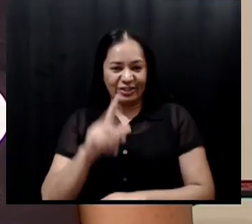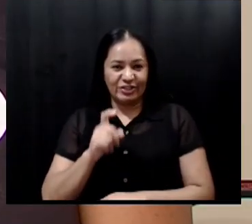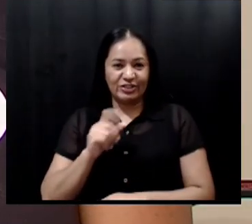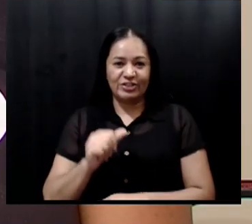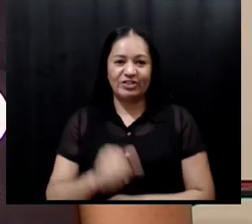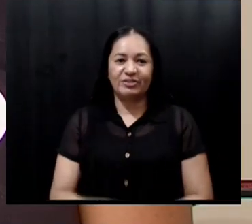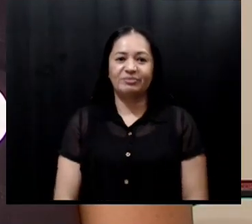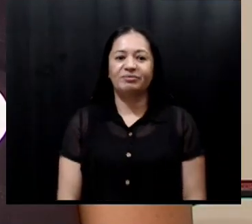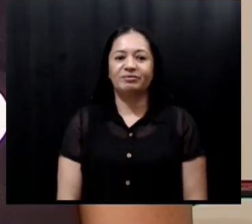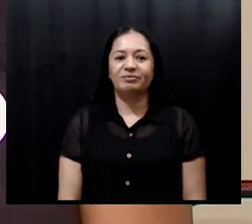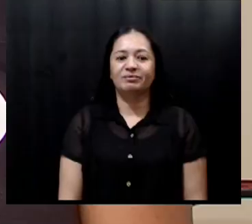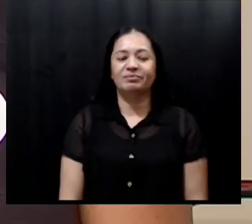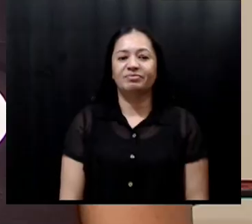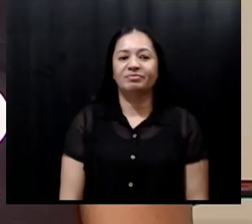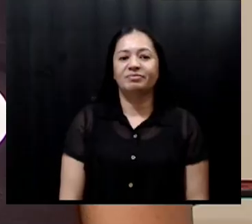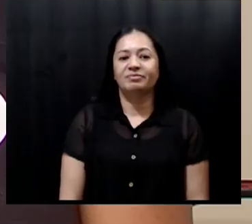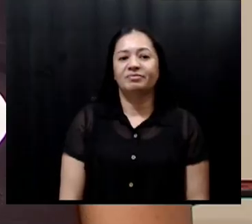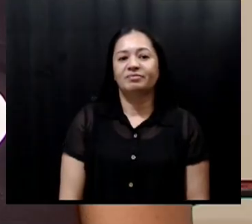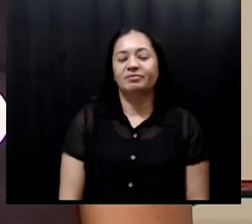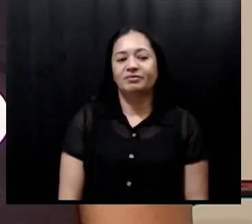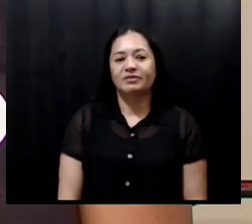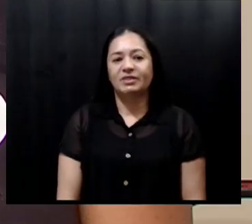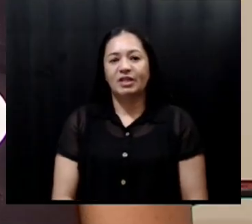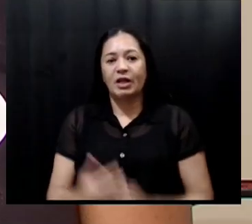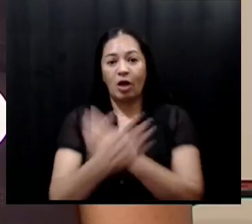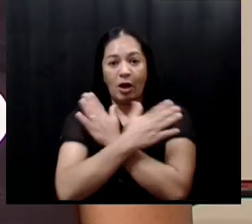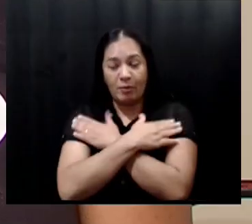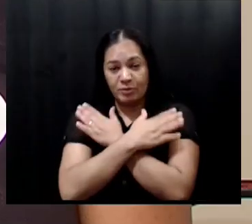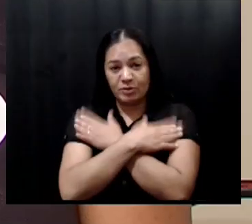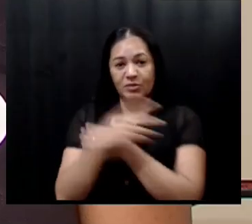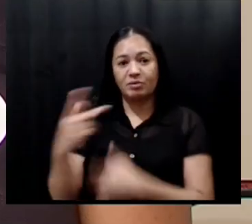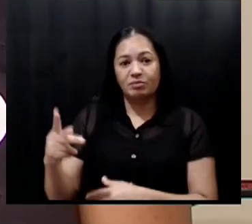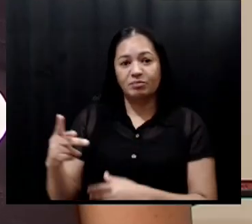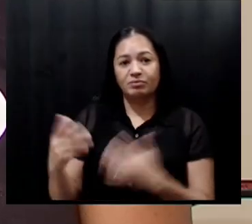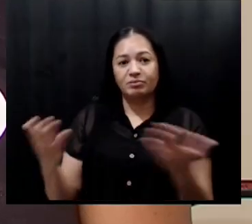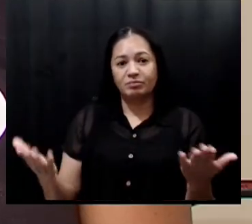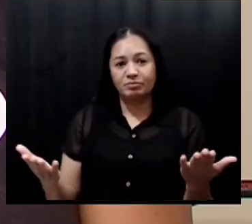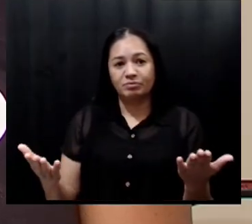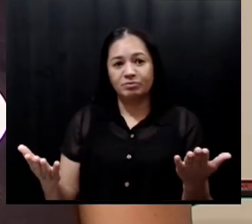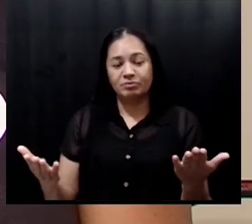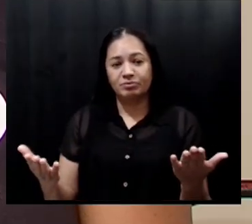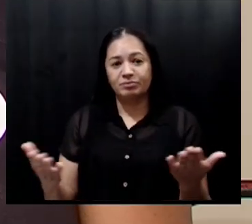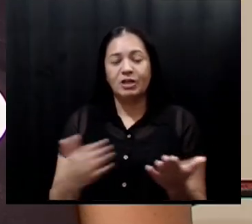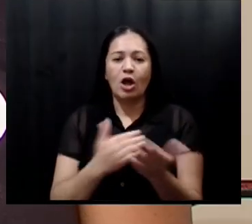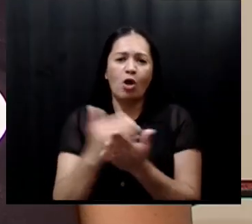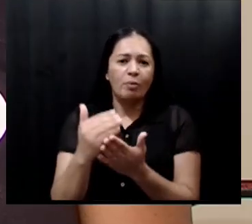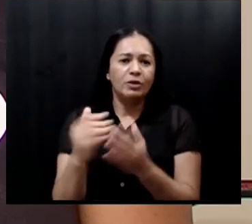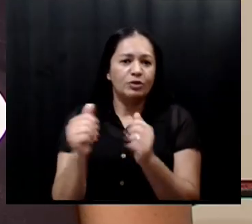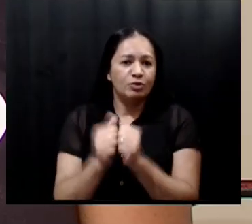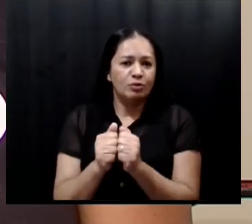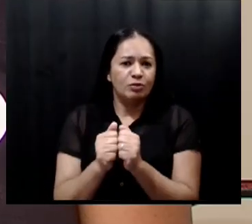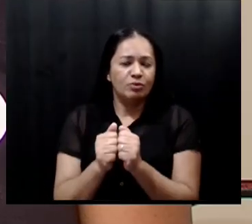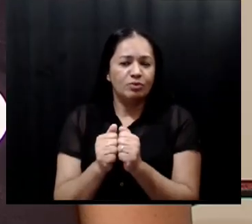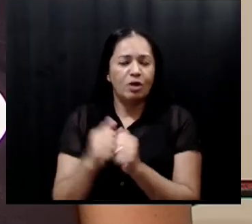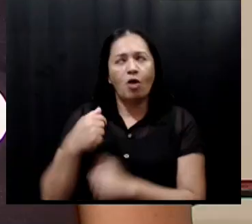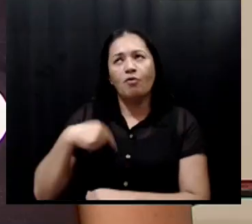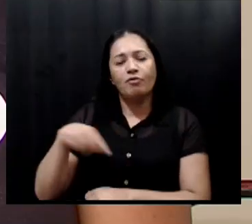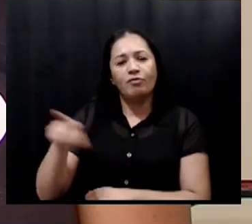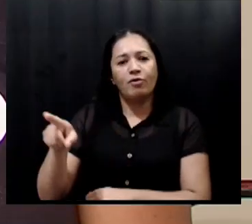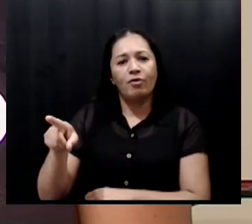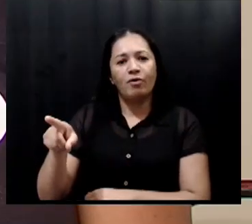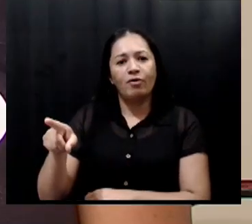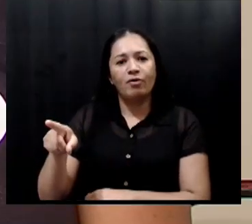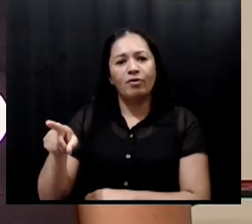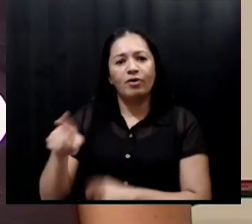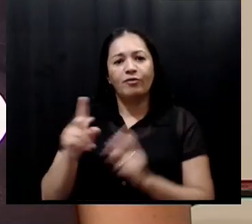padaria, teve o desemprego também. Aí eu pensei comigo mesmo, eu vou dar continuidade. Eu falei,